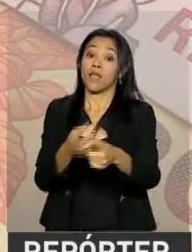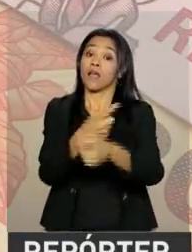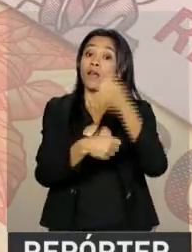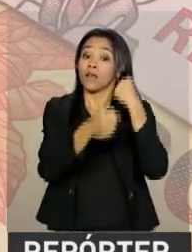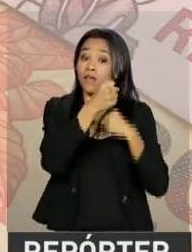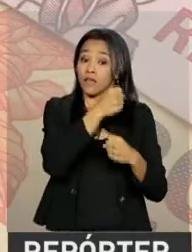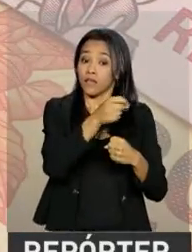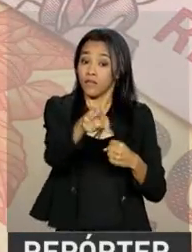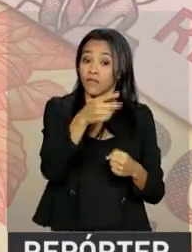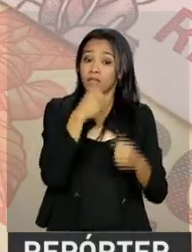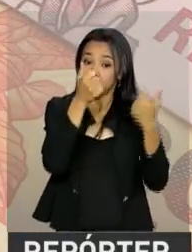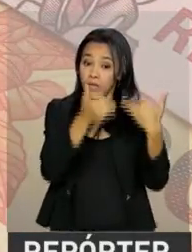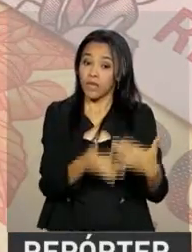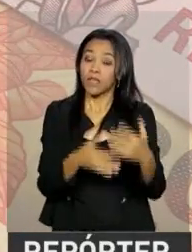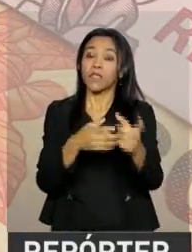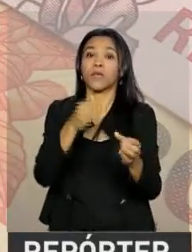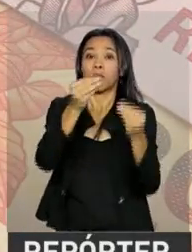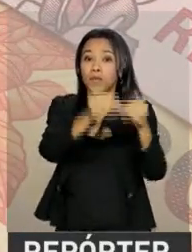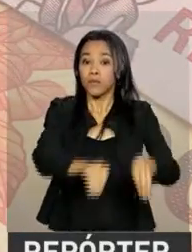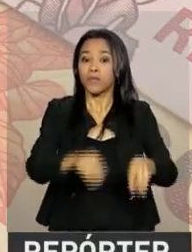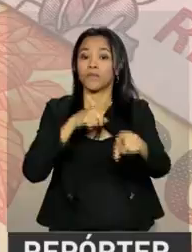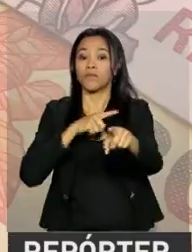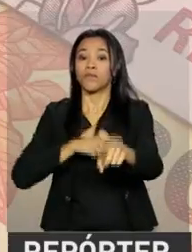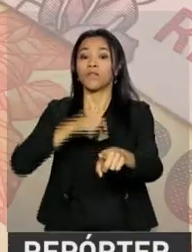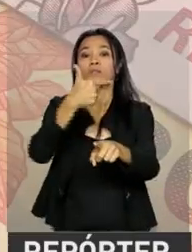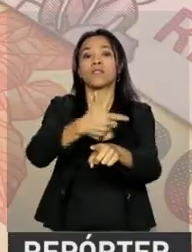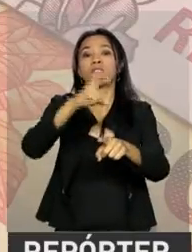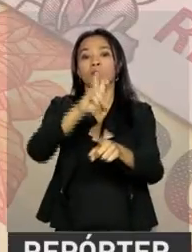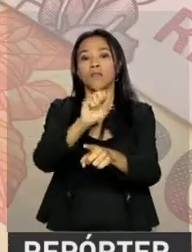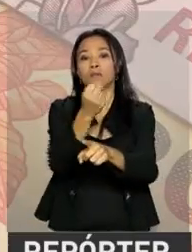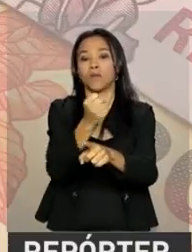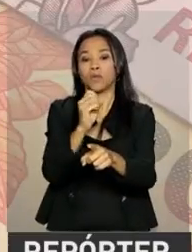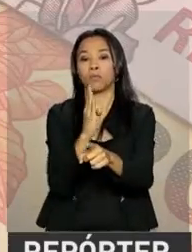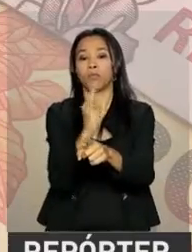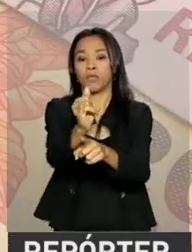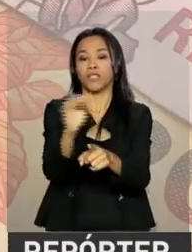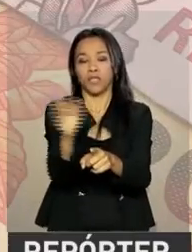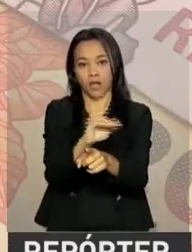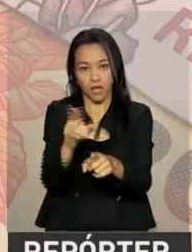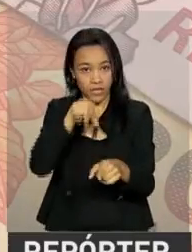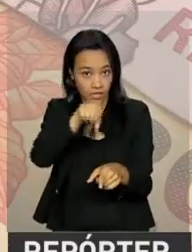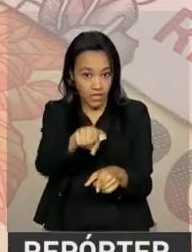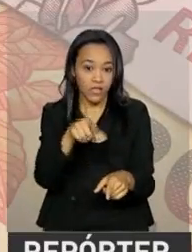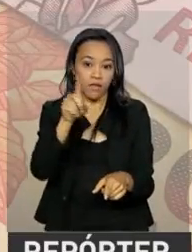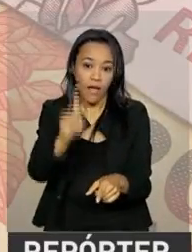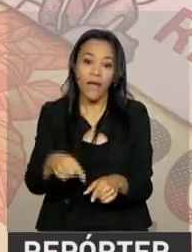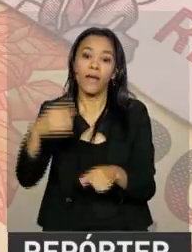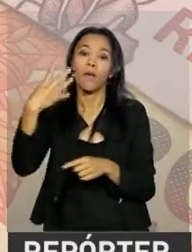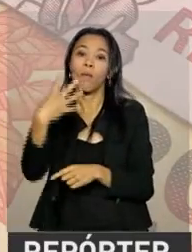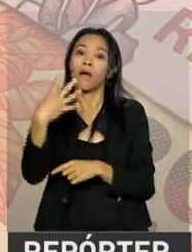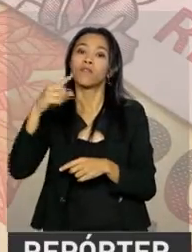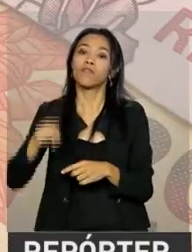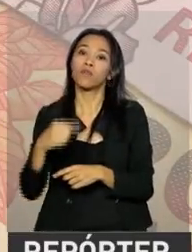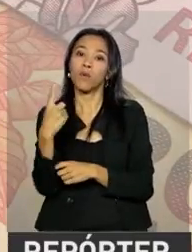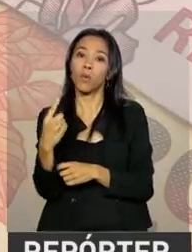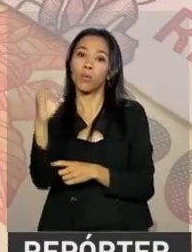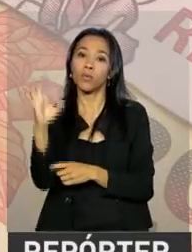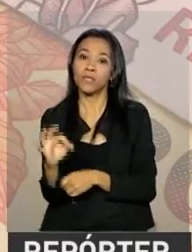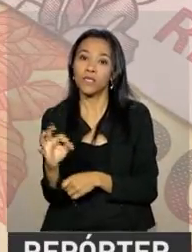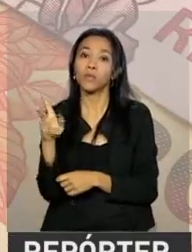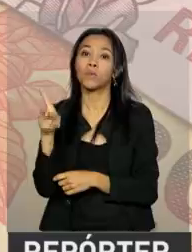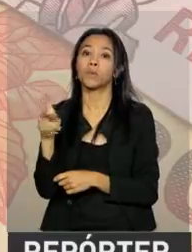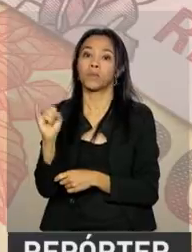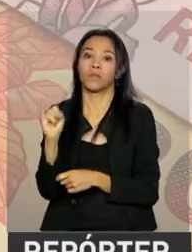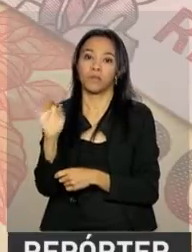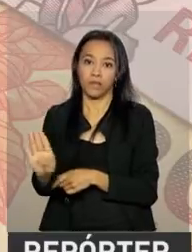de mais de 258 bilhões de reais. O valor correspondeu a 4,1% do Produto Interno